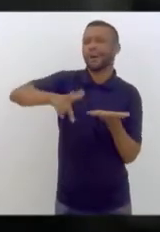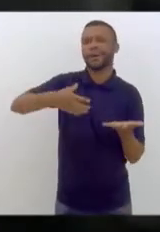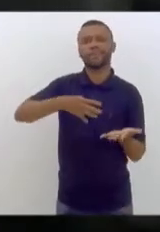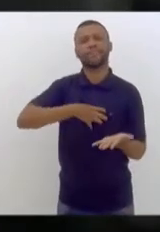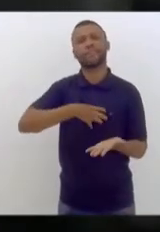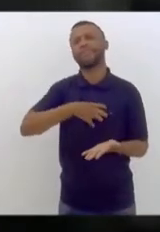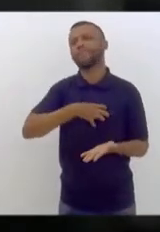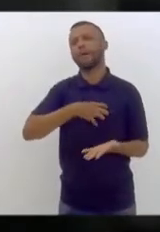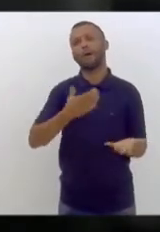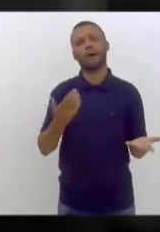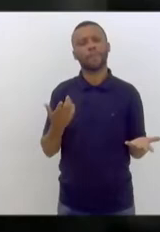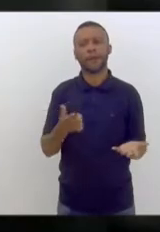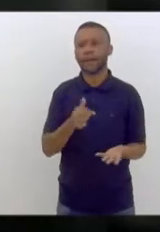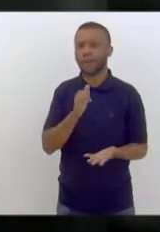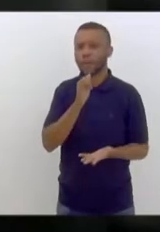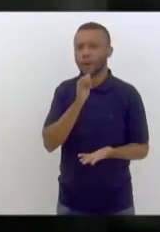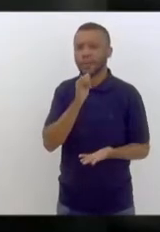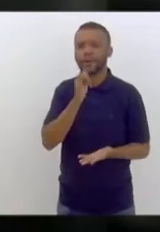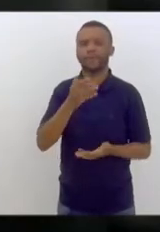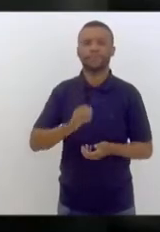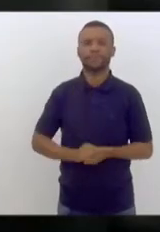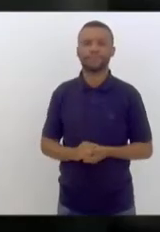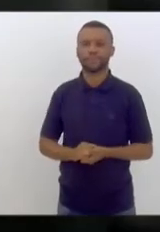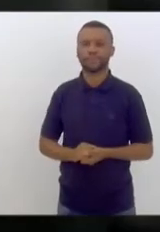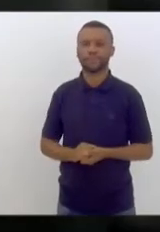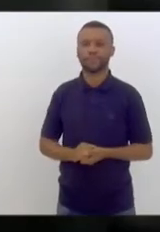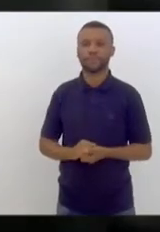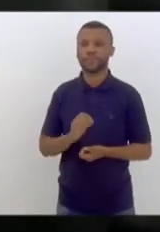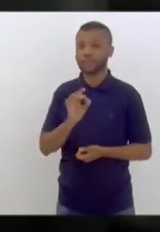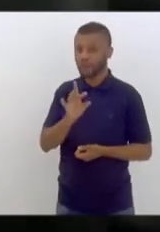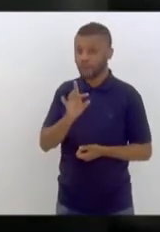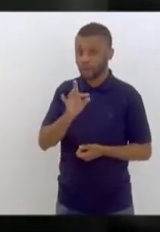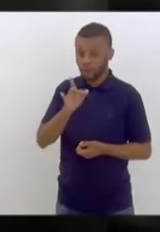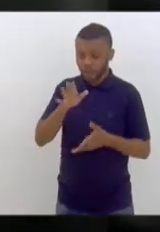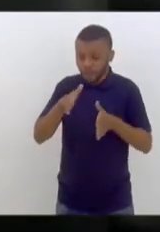questão limítrofe, só a questão de